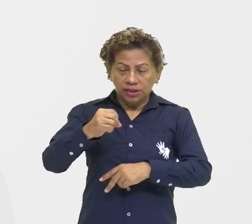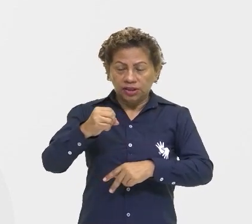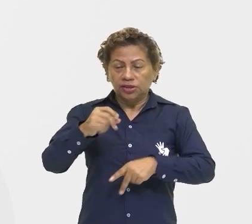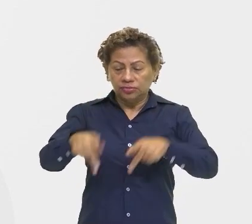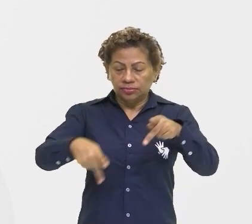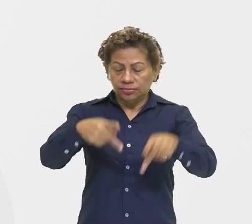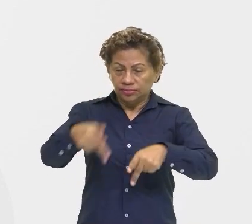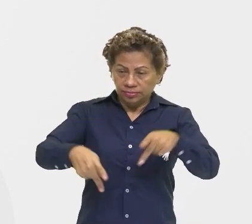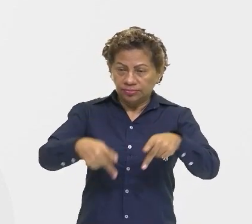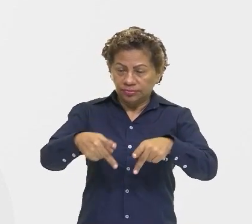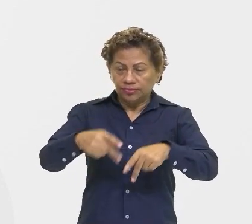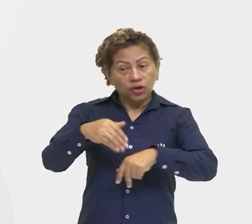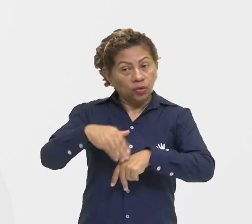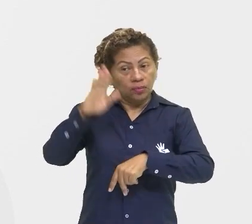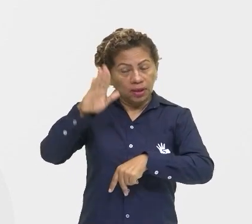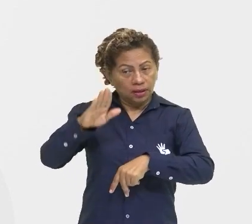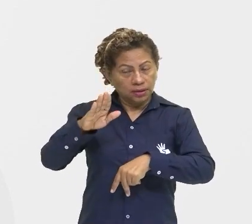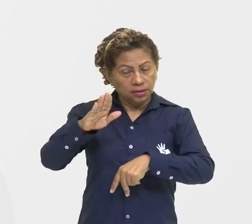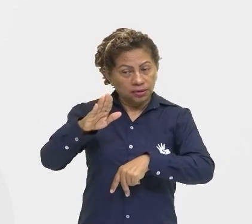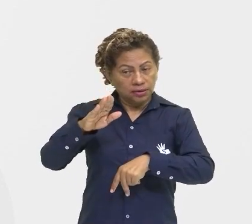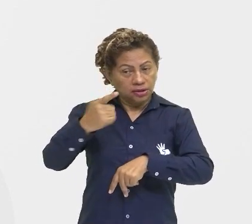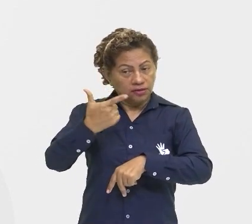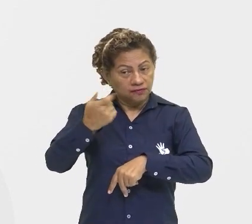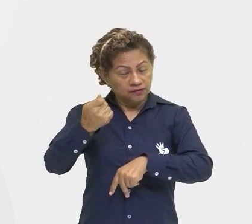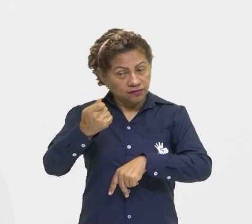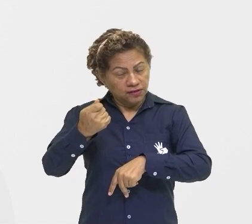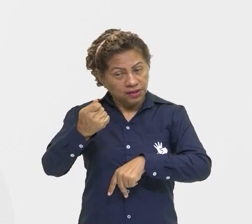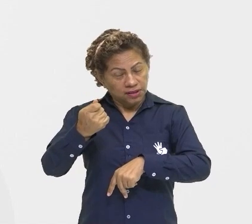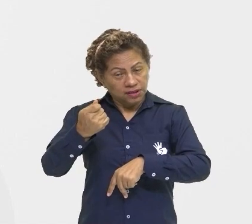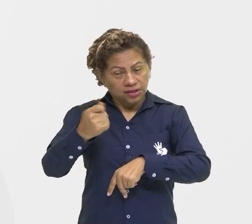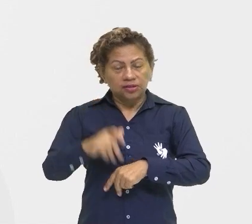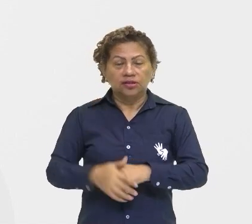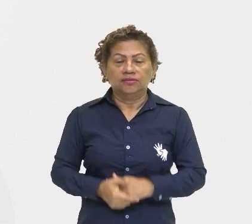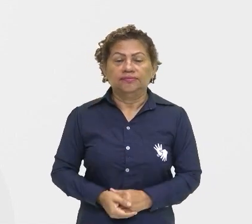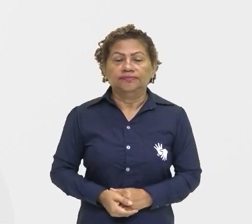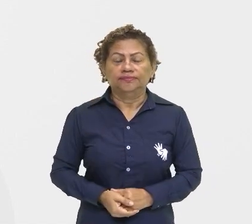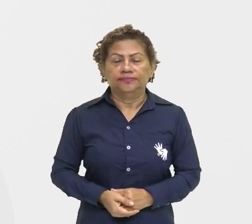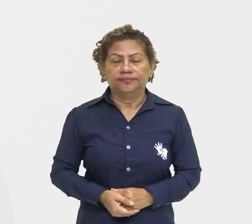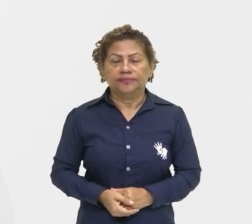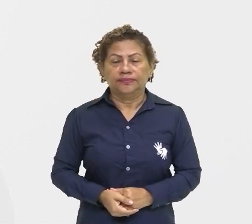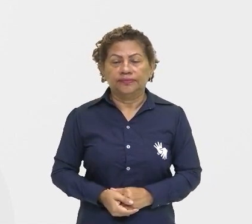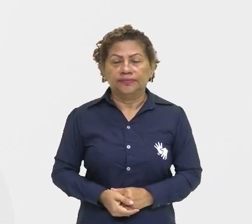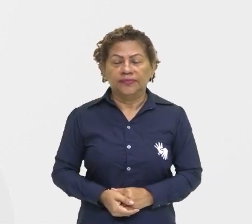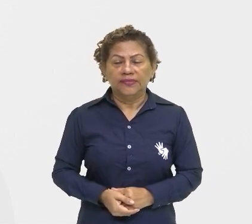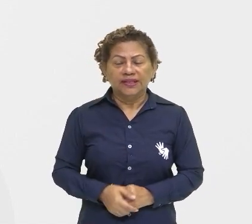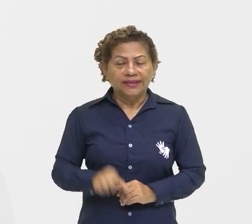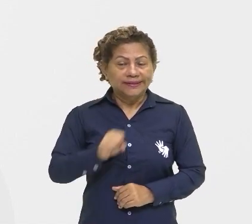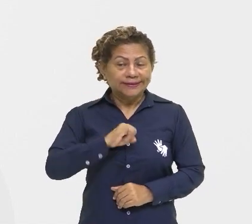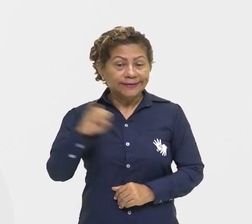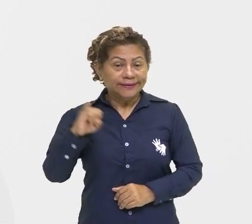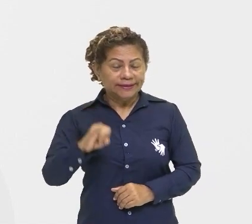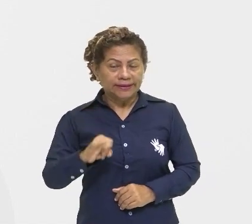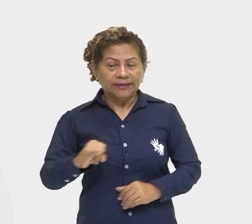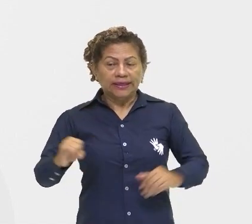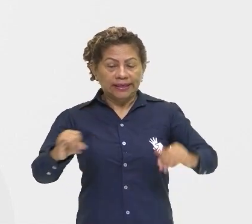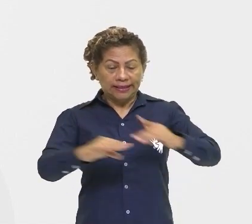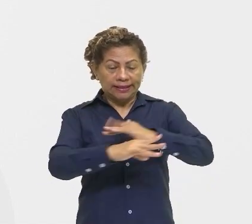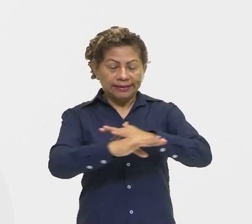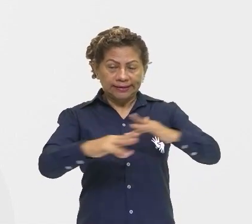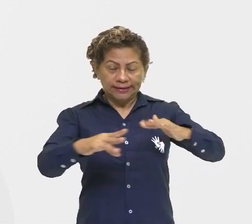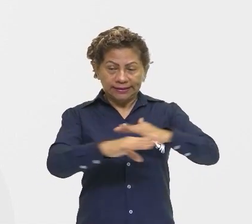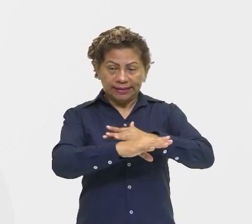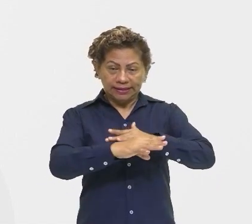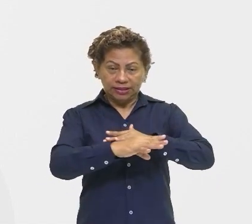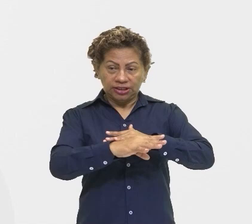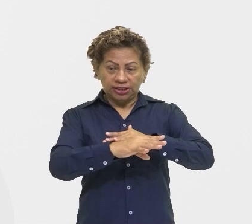bem? A gente vai ver que essa é a regra geral, a gente tem algumas exceções. Se a cidade estiver inserida numa região metropolitana, se